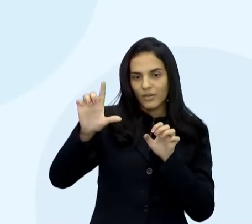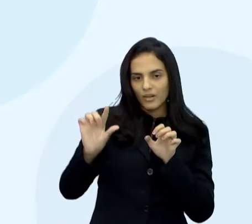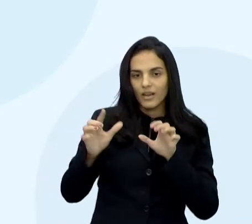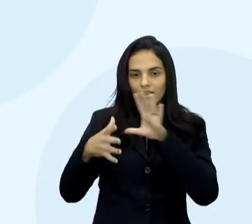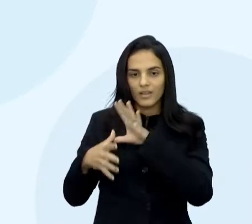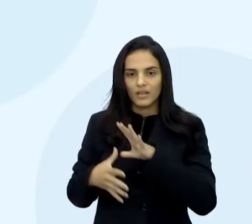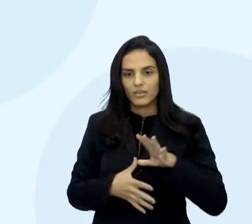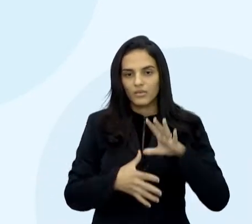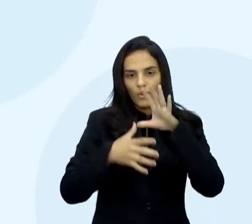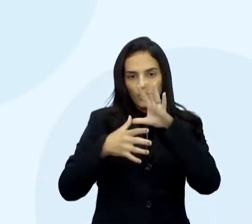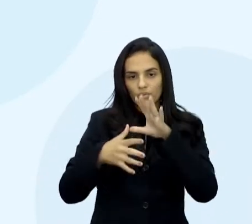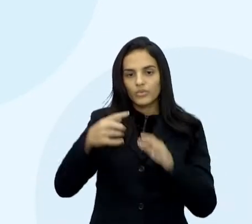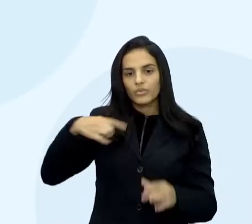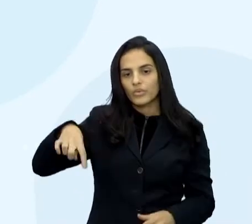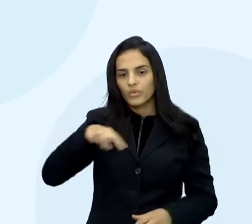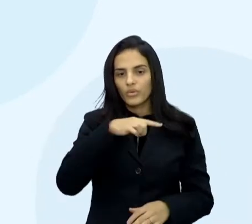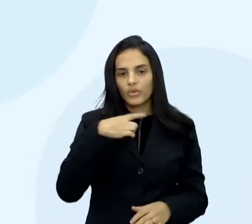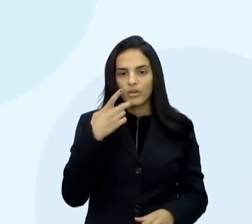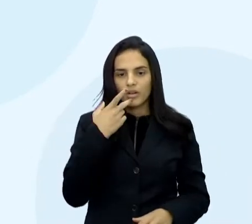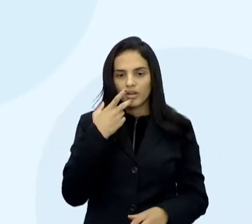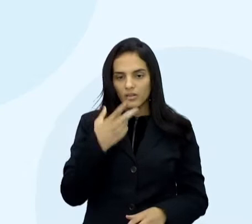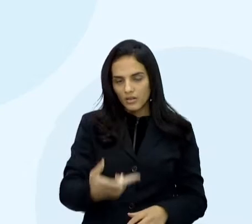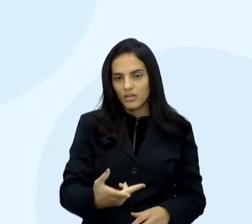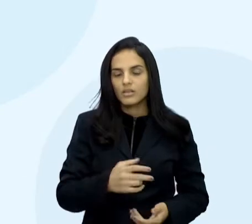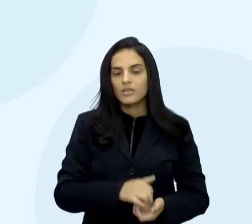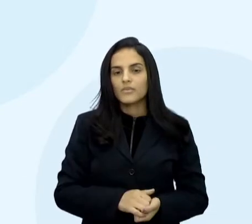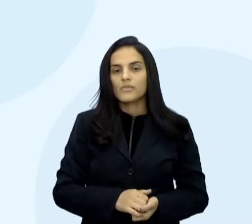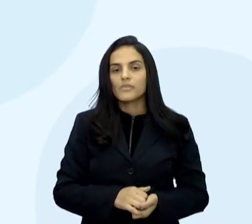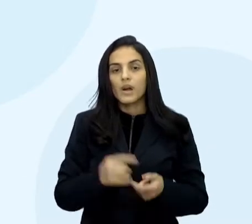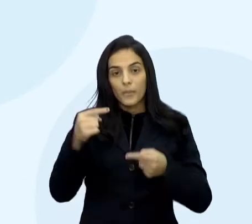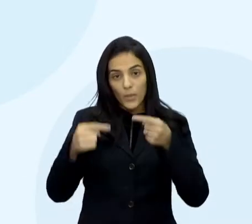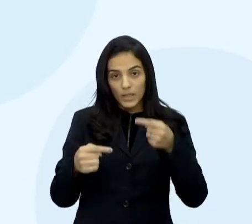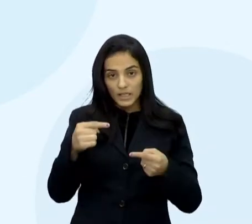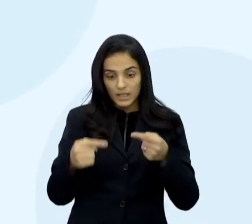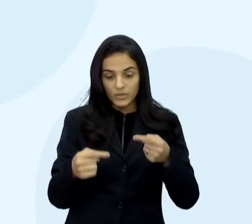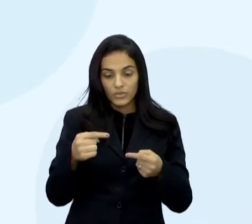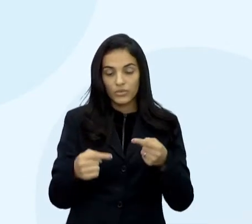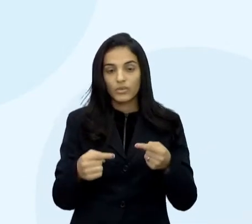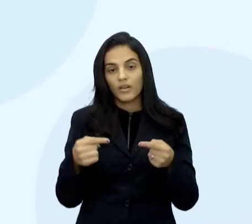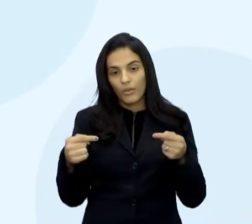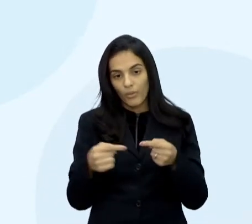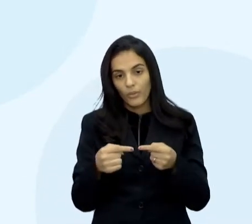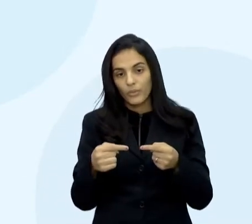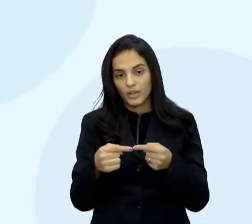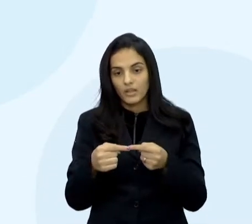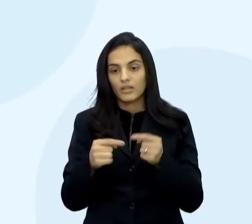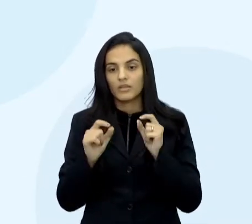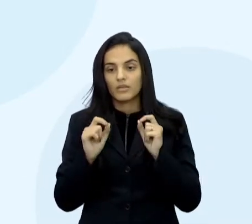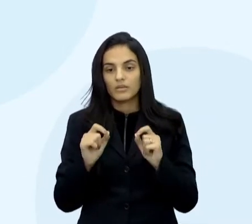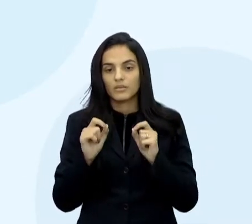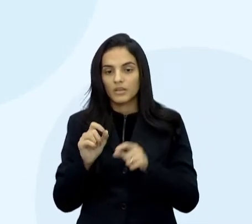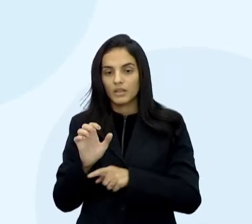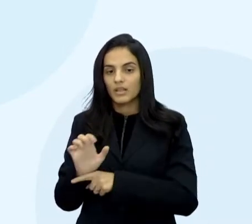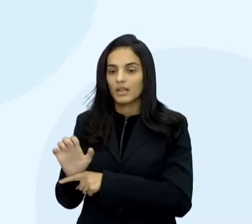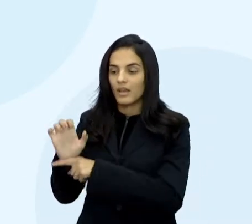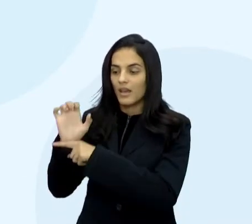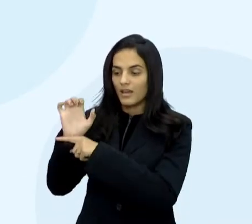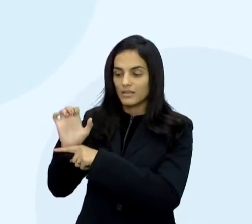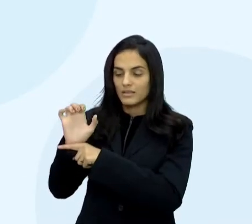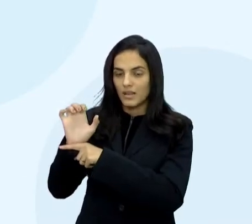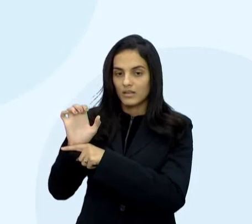tá? Então, quando a gente fala do contexto político, né? Então, a gente está falando de Estado com